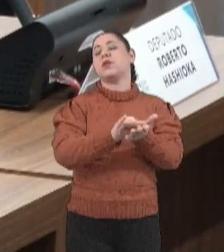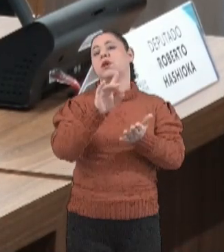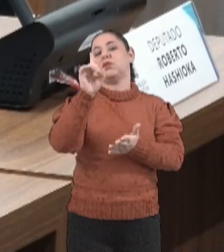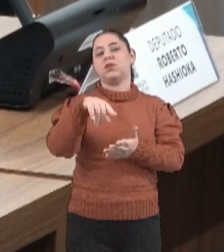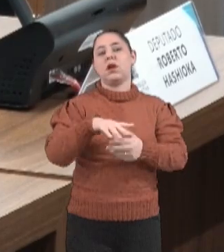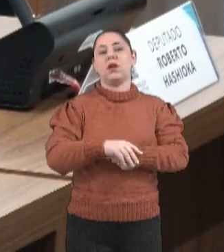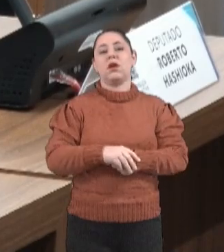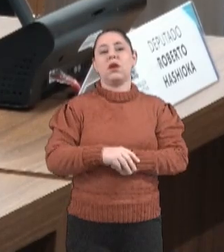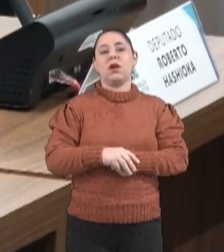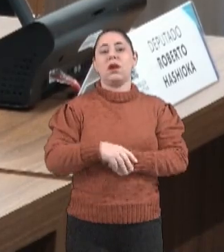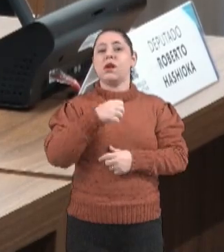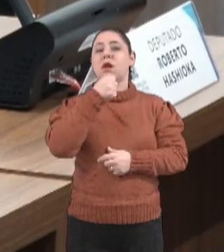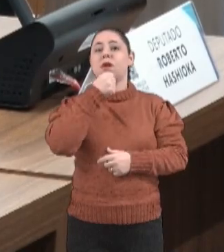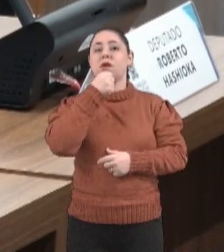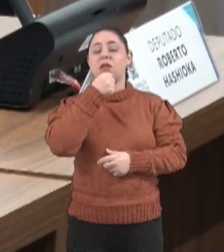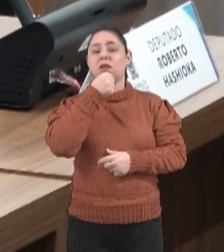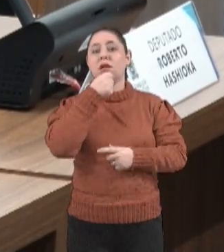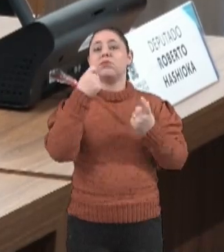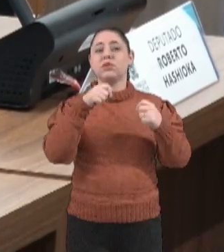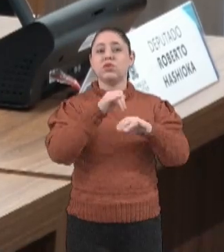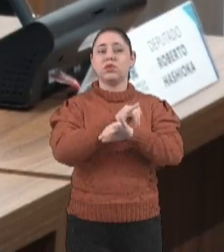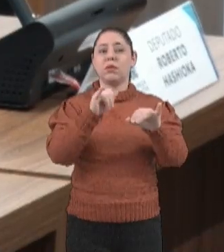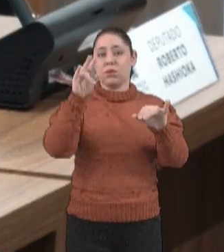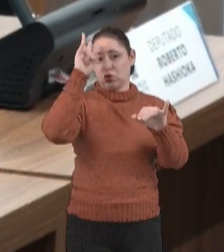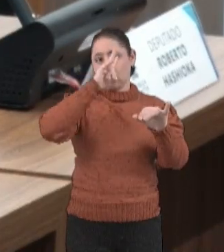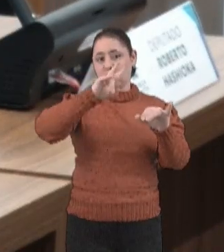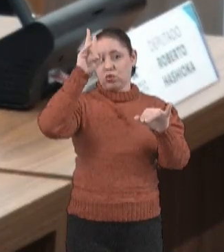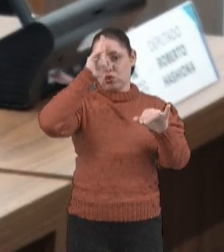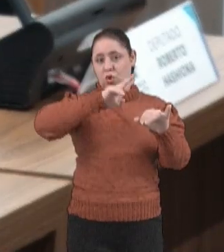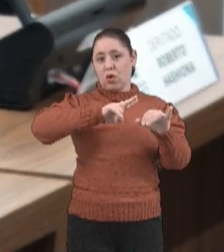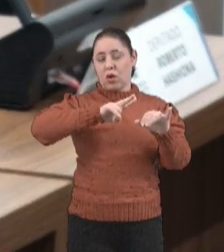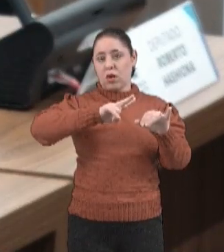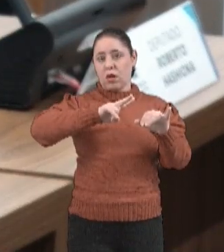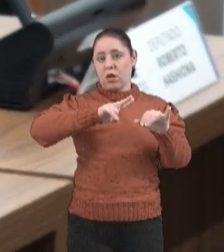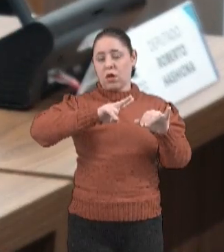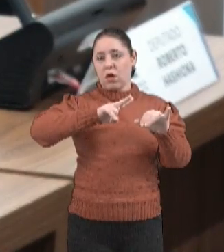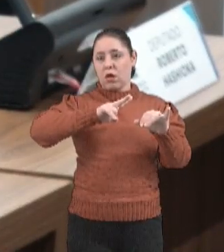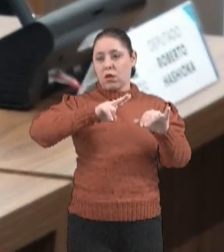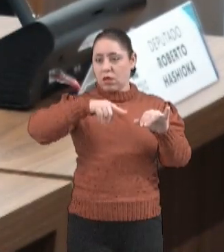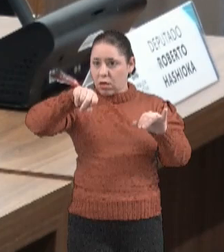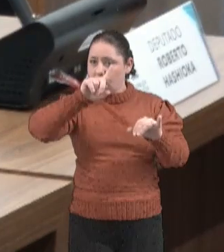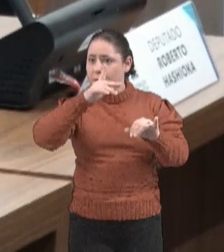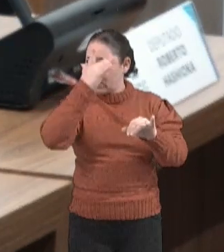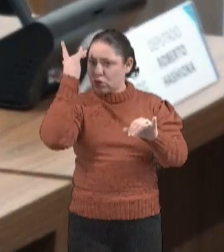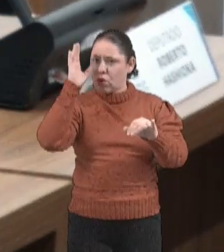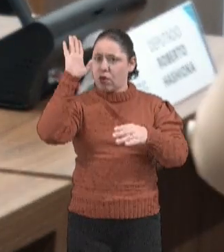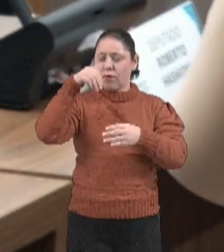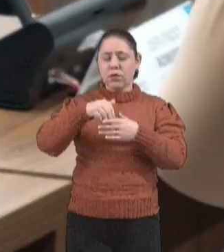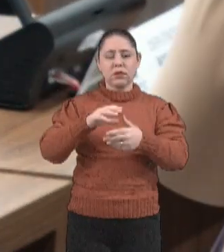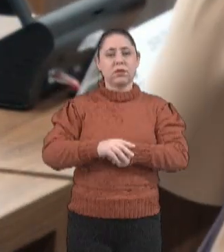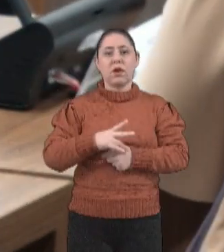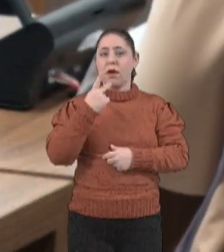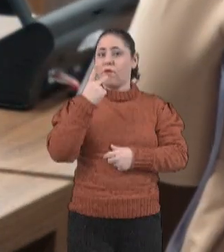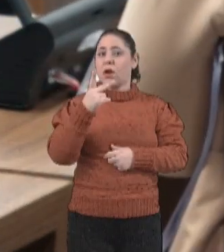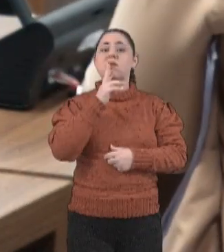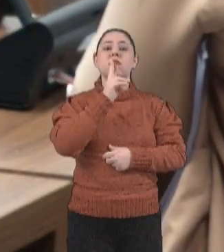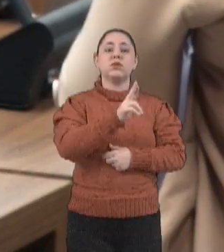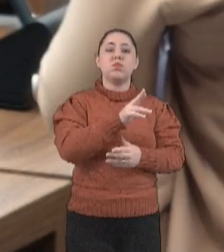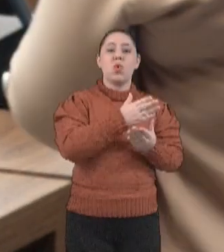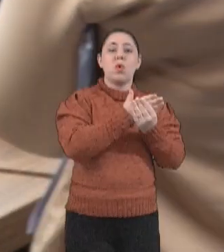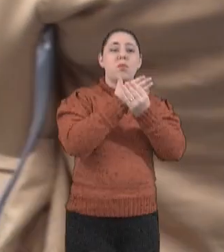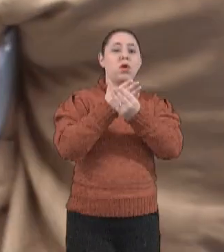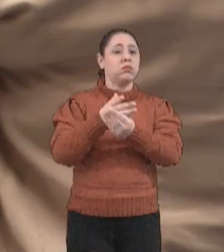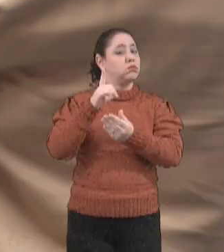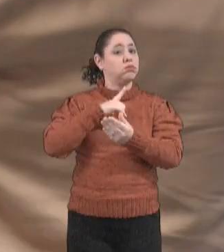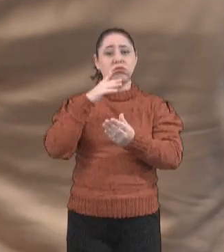verdade, a imprensa deveria mesmo publicar a história do candidato que o povo está votando. Eu disse aqui que responde o processo.